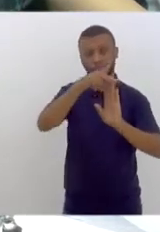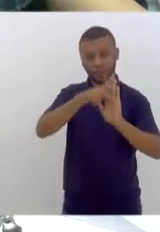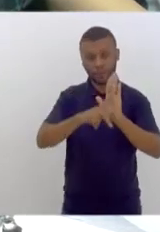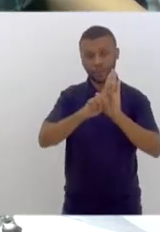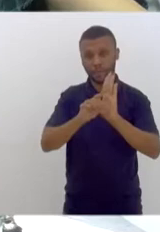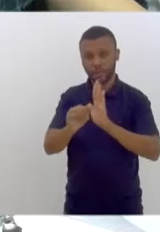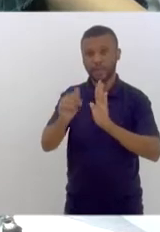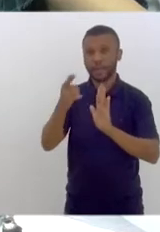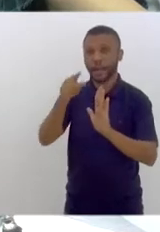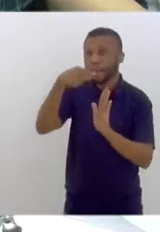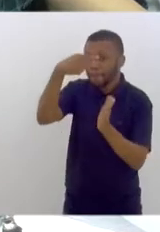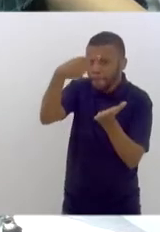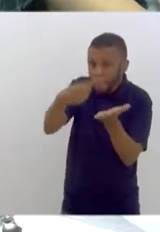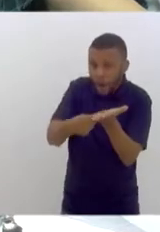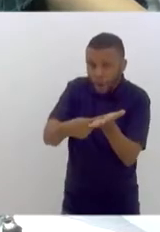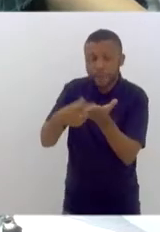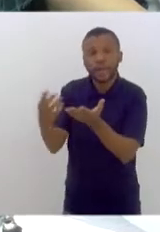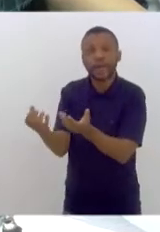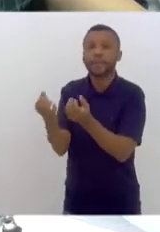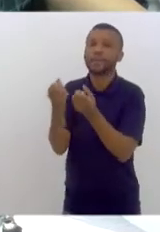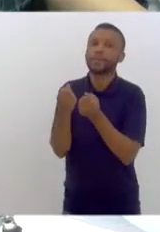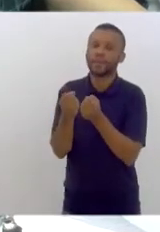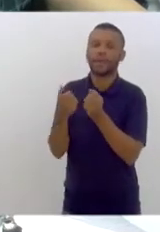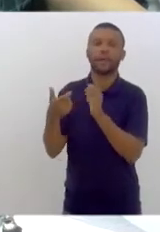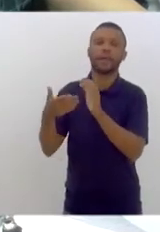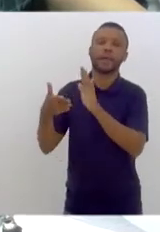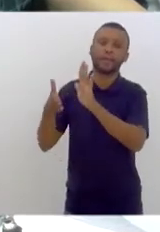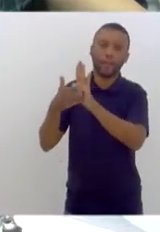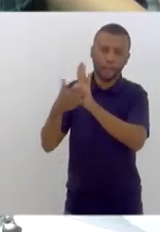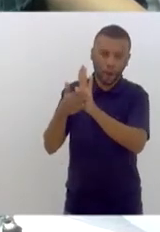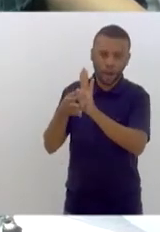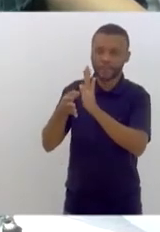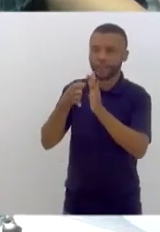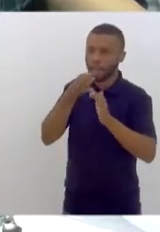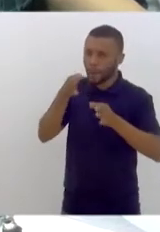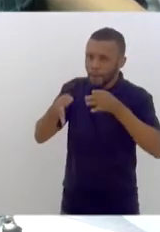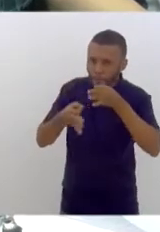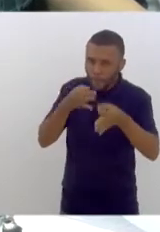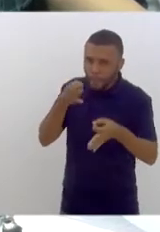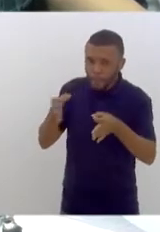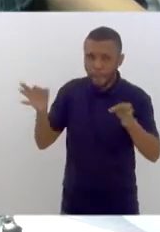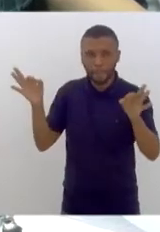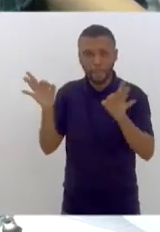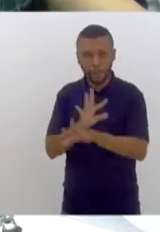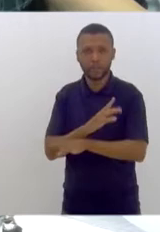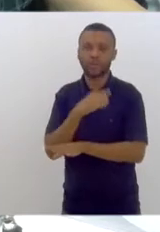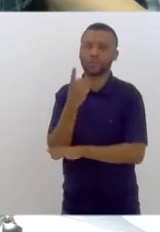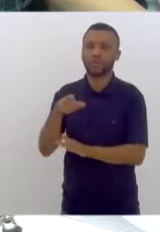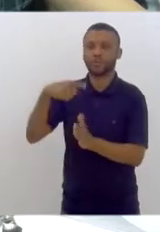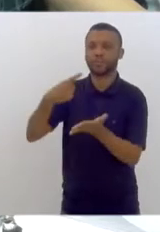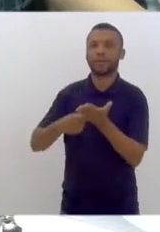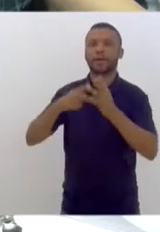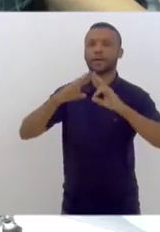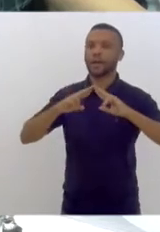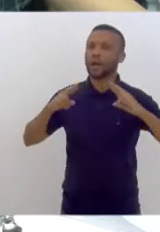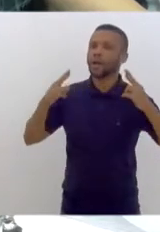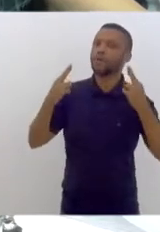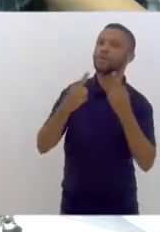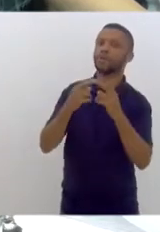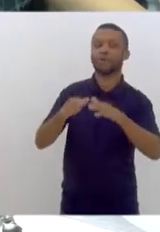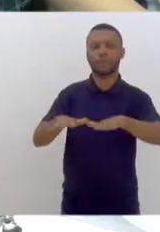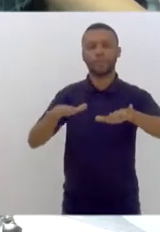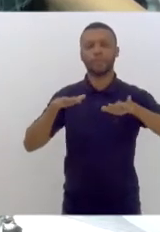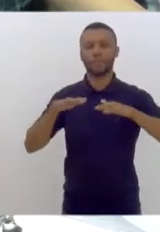pauta, receber emenda e, depois das emendas, a gente fazer a audiência pública. A gente não faz